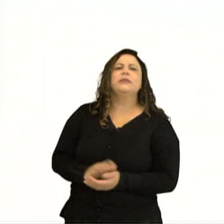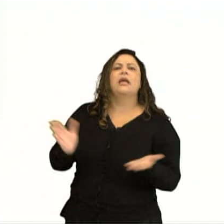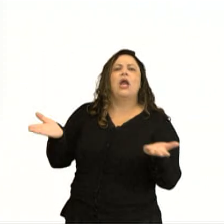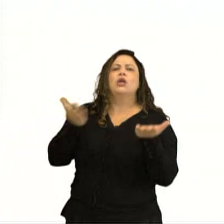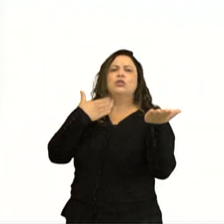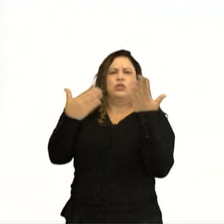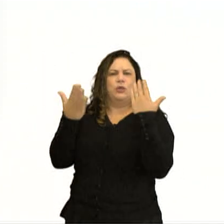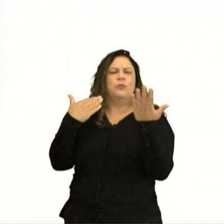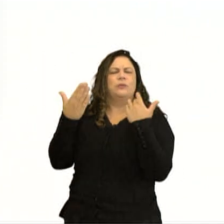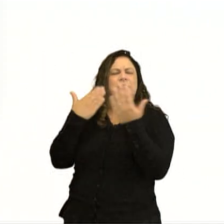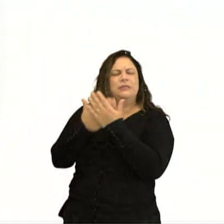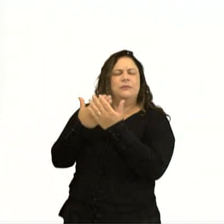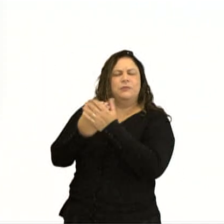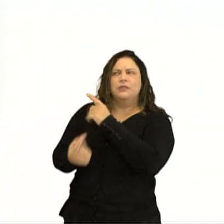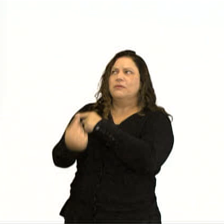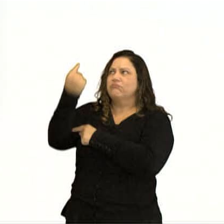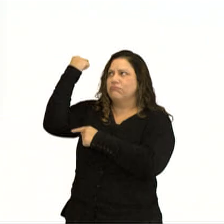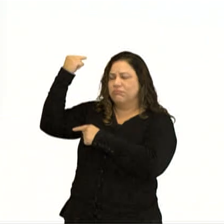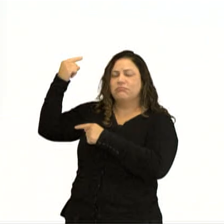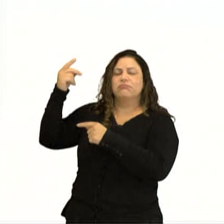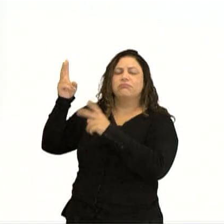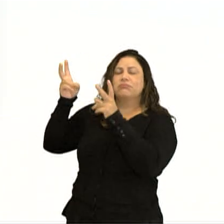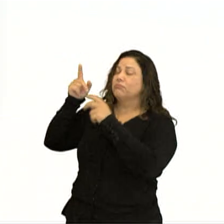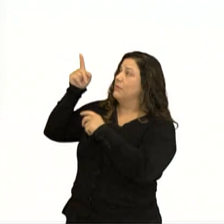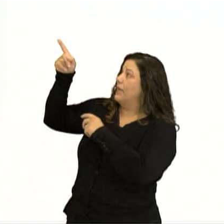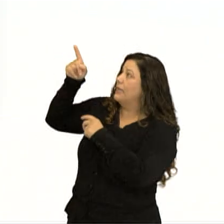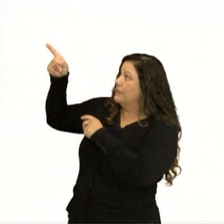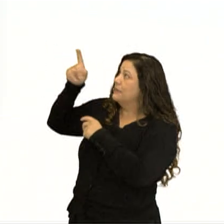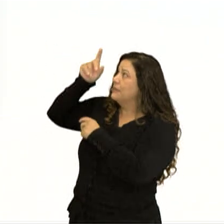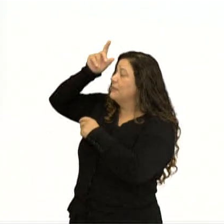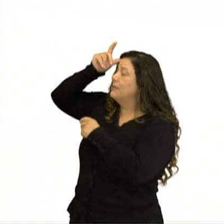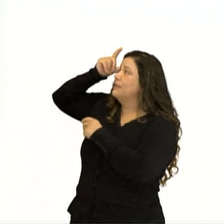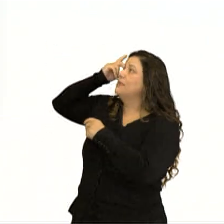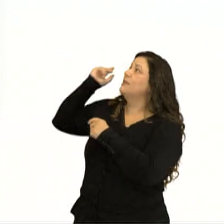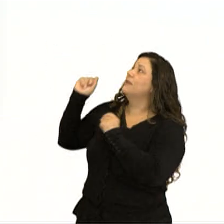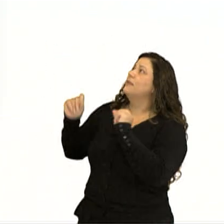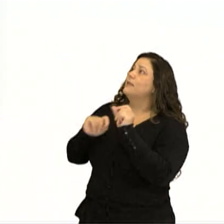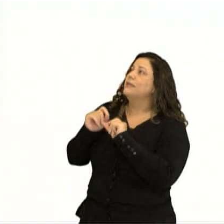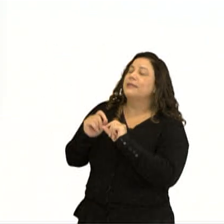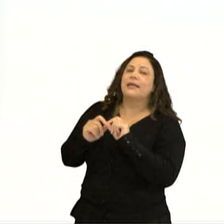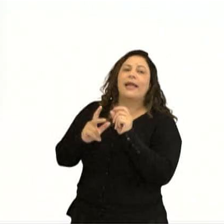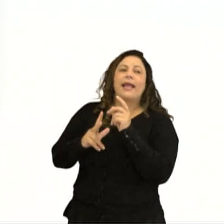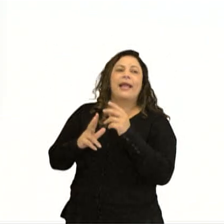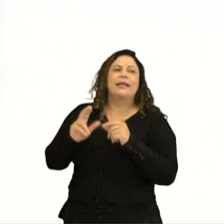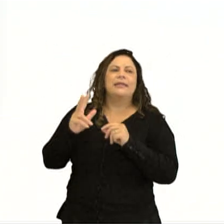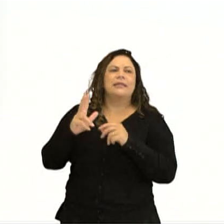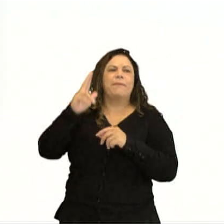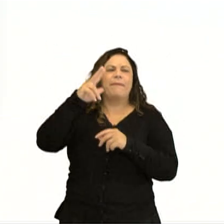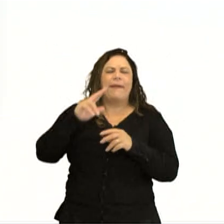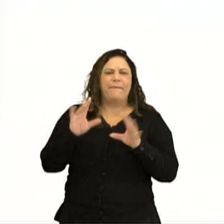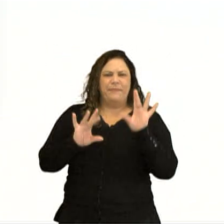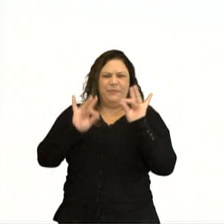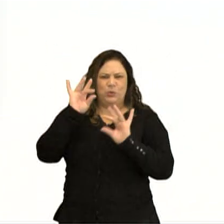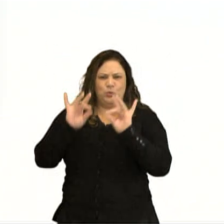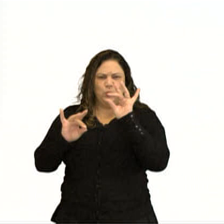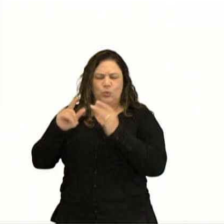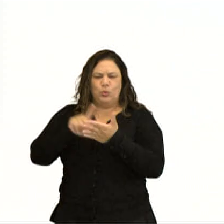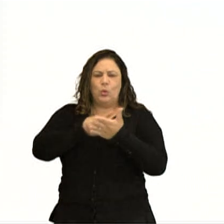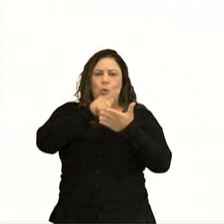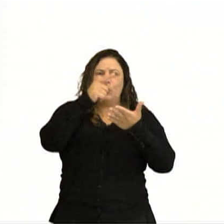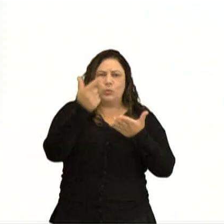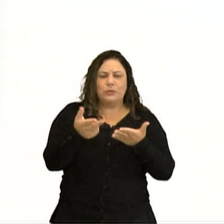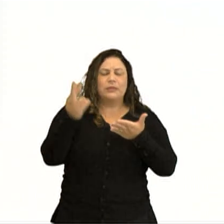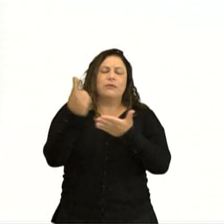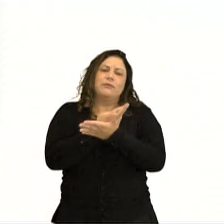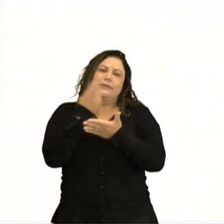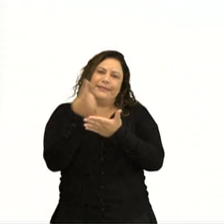conversamos em aulas anteriores sobre ele. Esse artista aqui, ele recortou em círculos vários jornais e